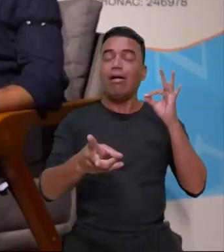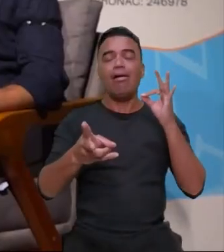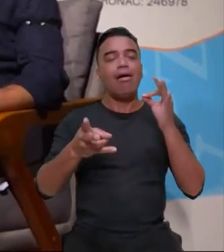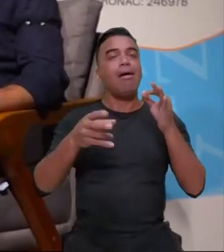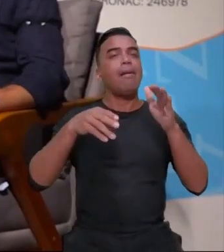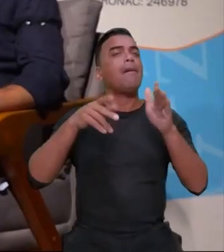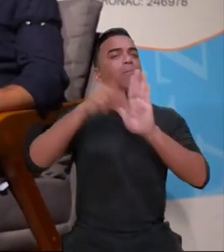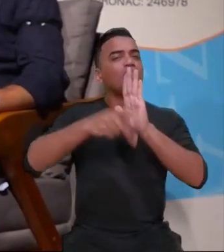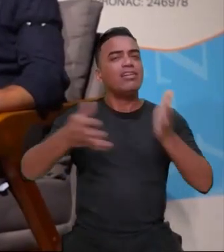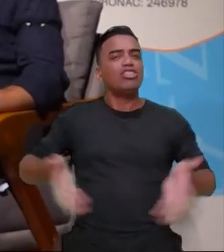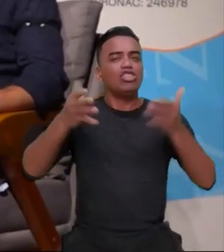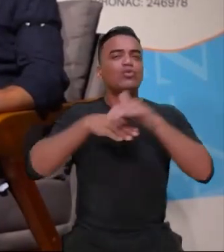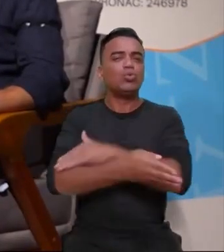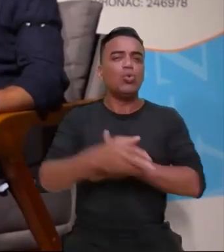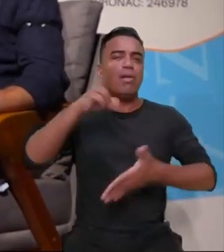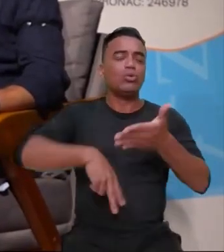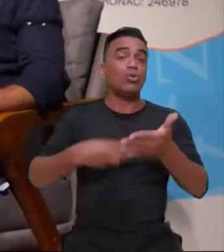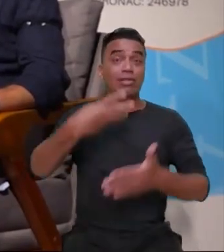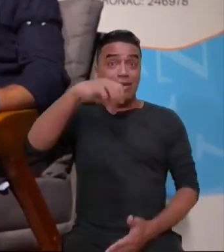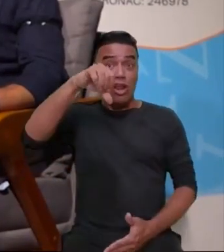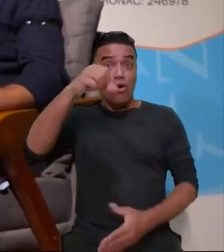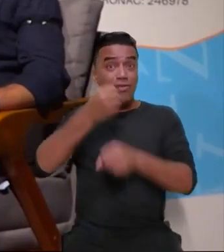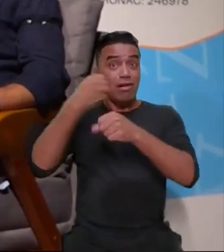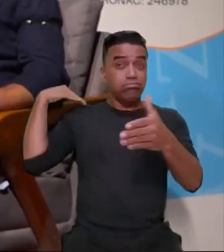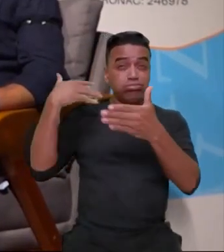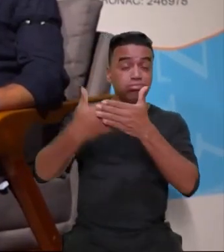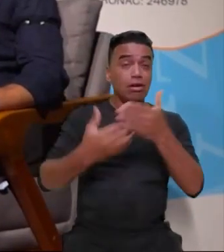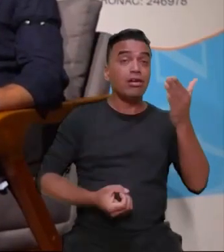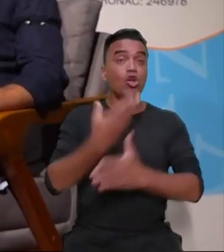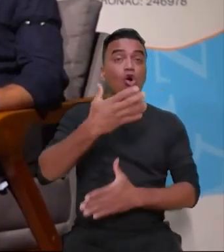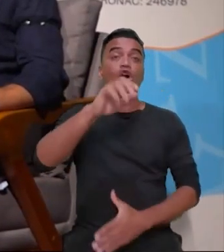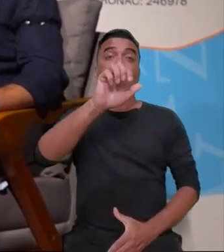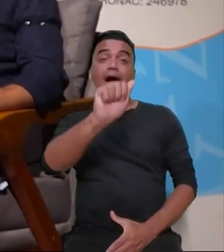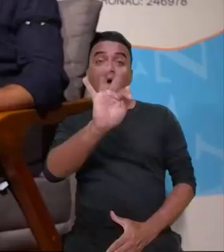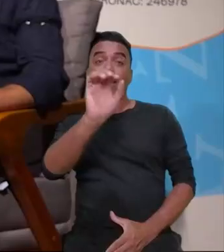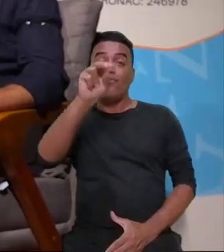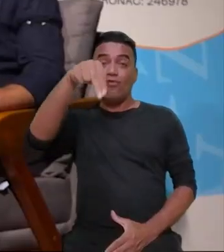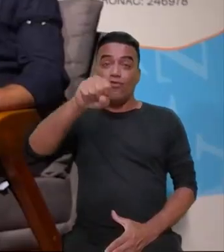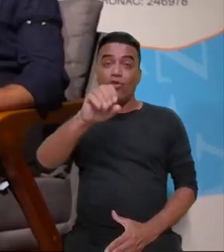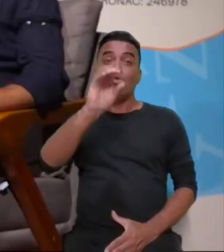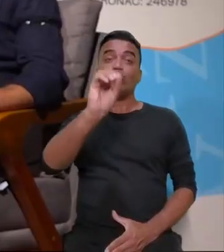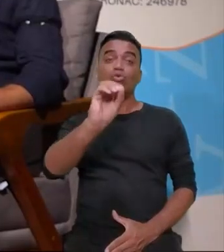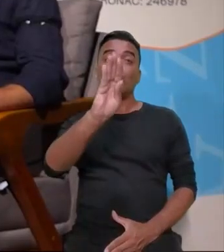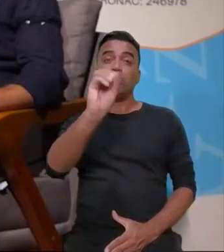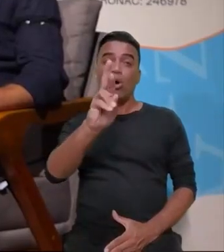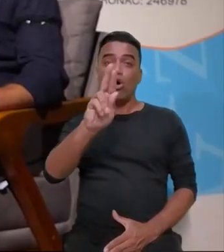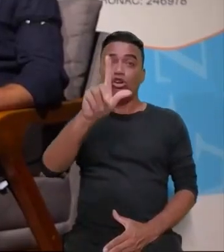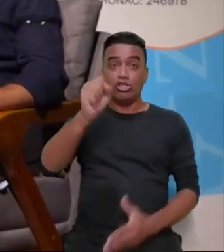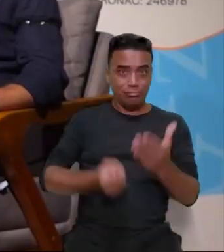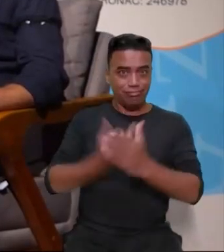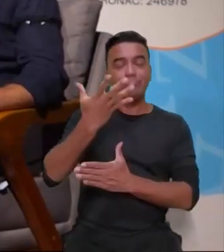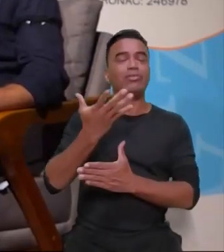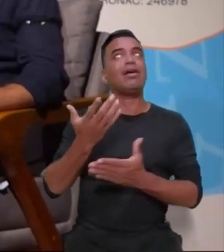preto. Centralizado, lê-se Sempre um Papo, ano 39. Ao lado esquerdo, lê-se Literatura em todos os